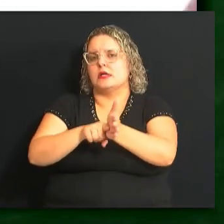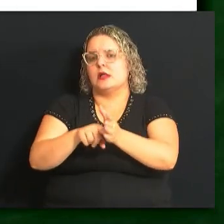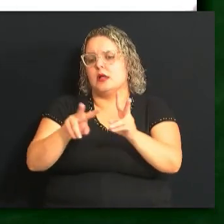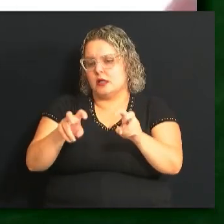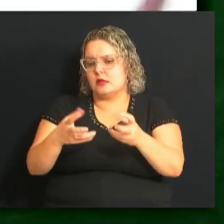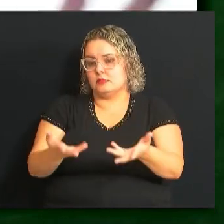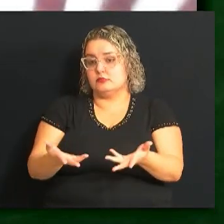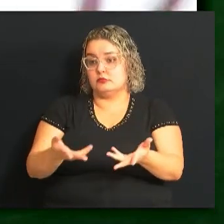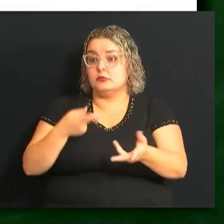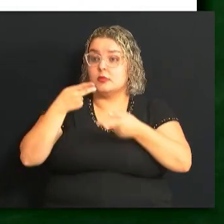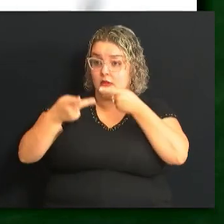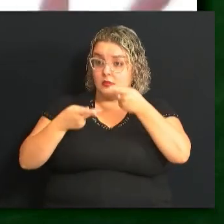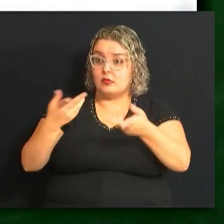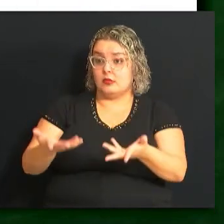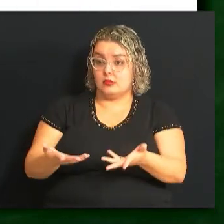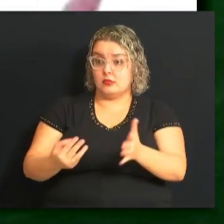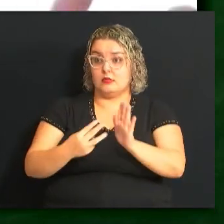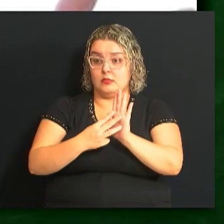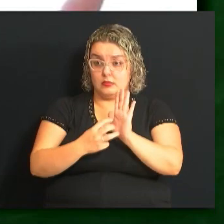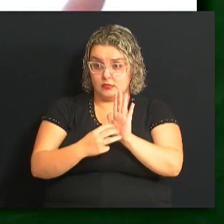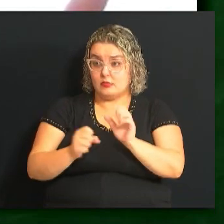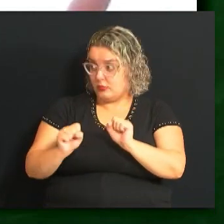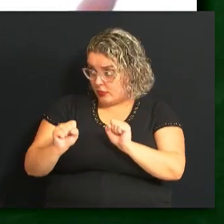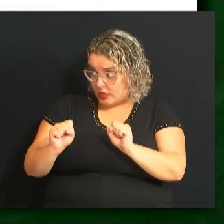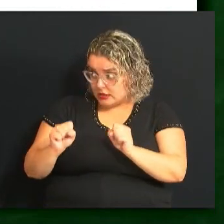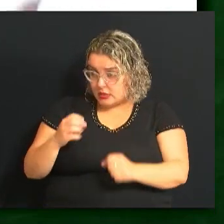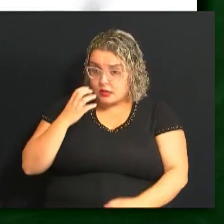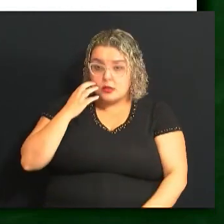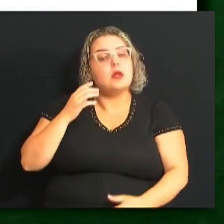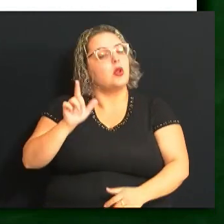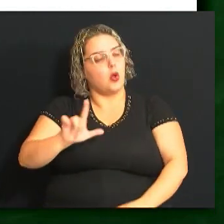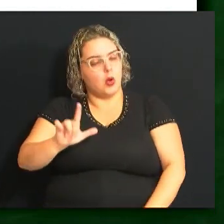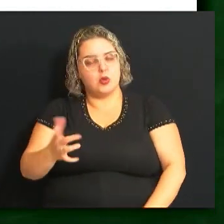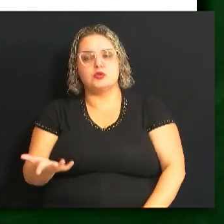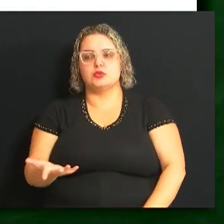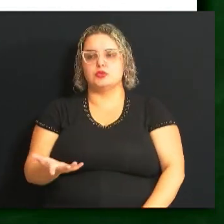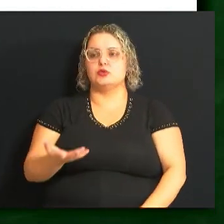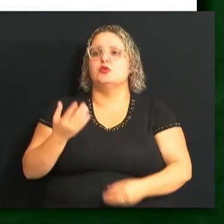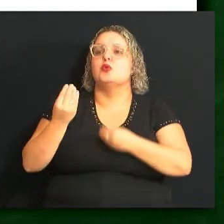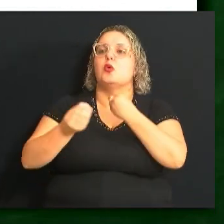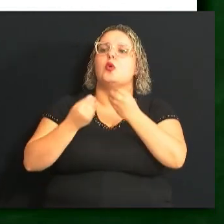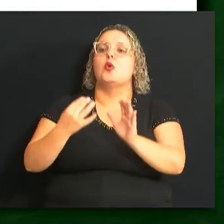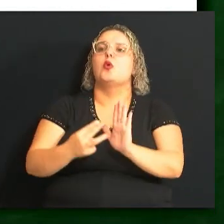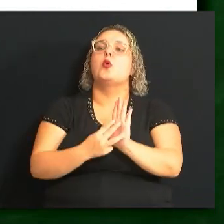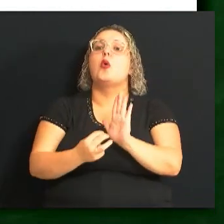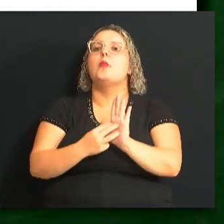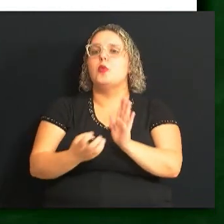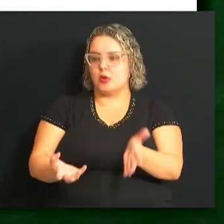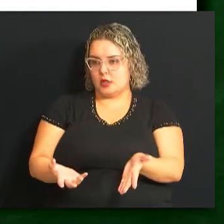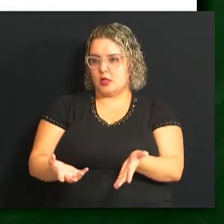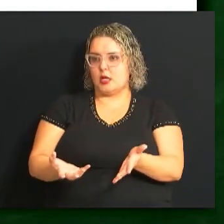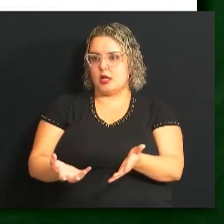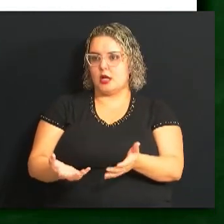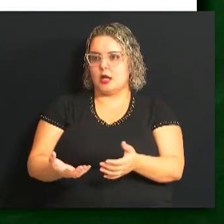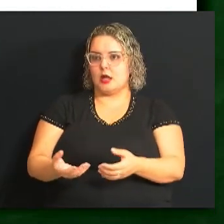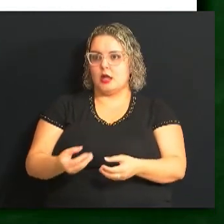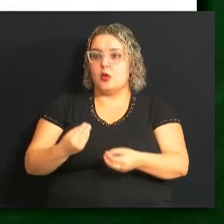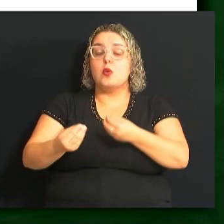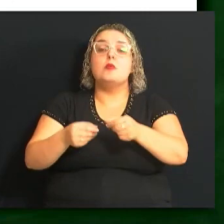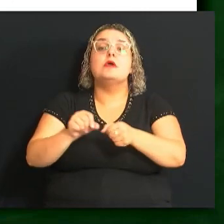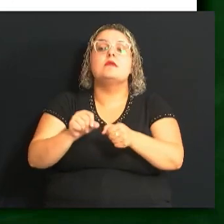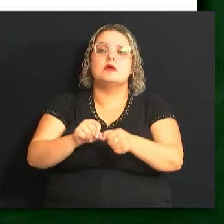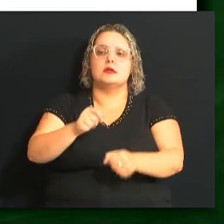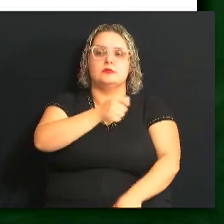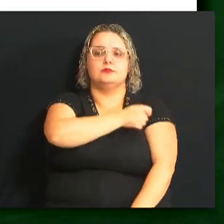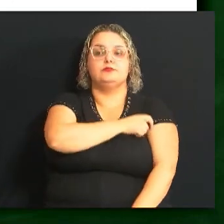falar um pouco dessa parte da metodologia. Pode ser, André? Claro. De como que o currículo com esses alunos, porque esse foi o